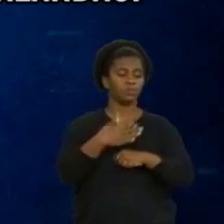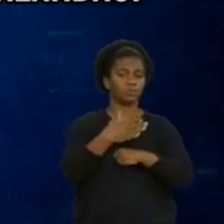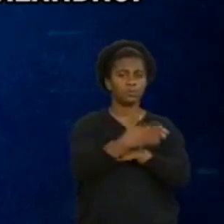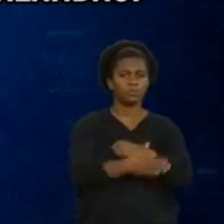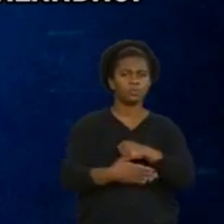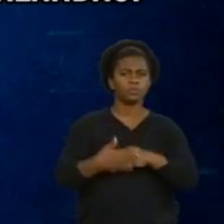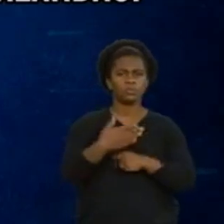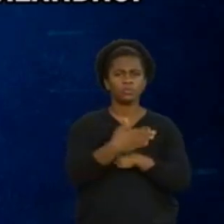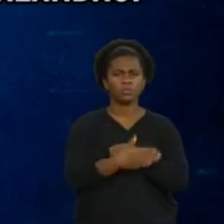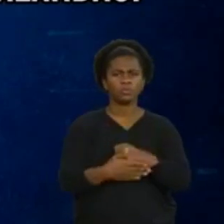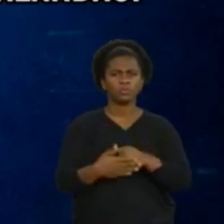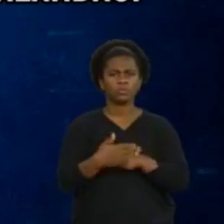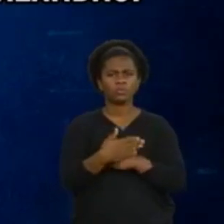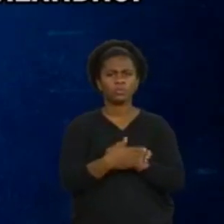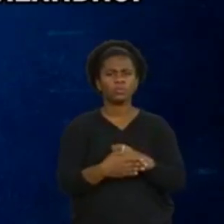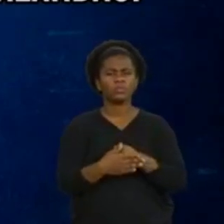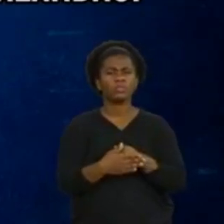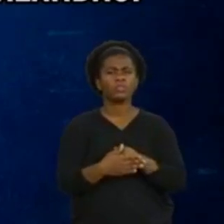teu